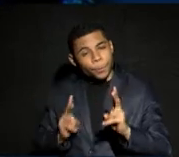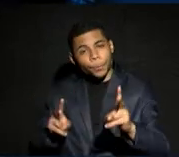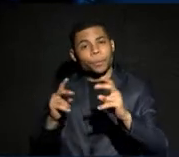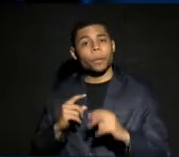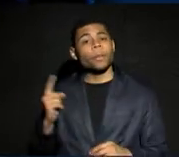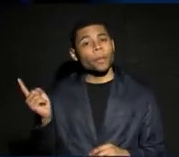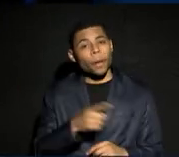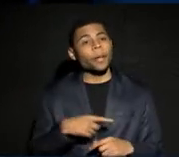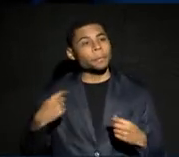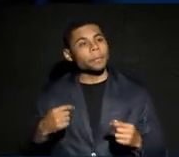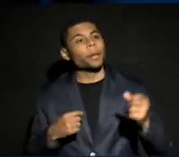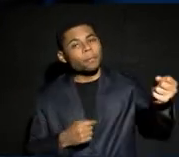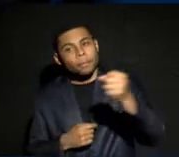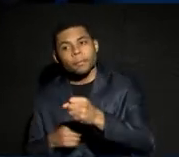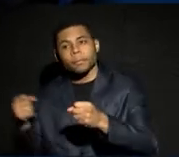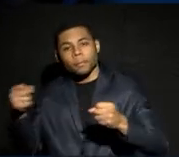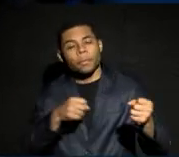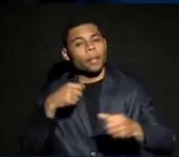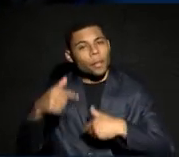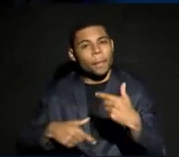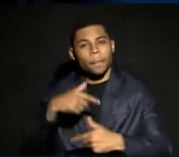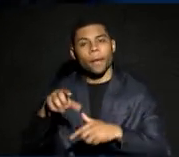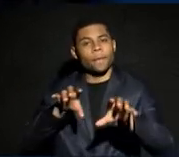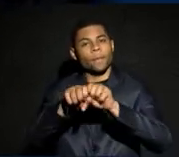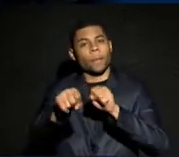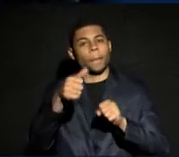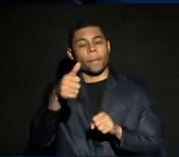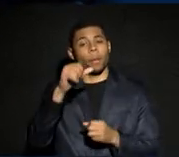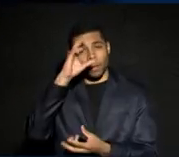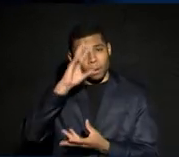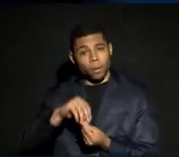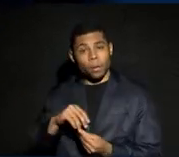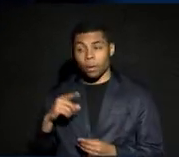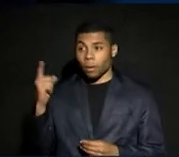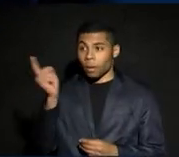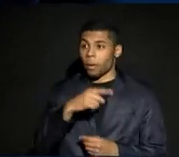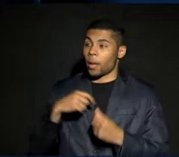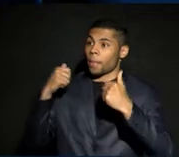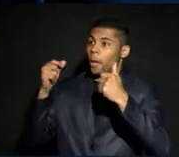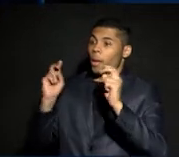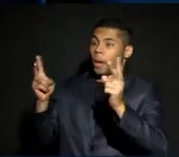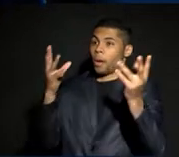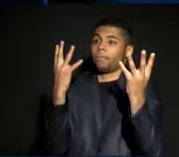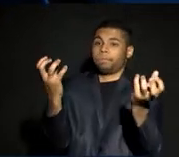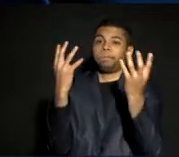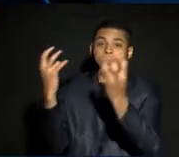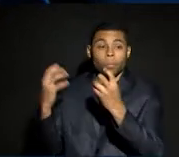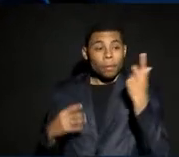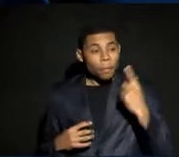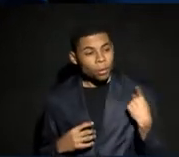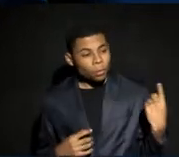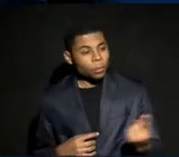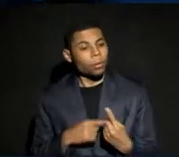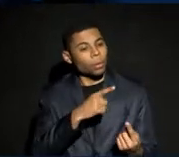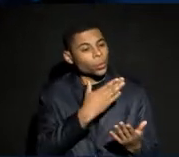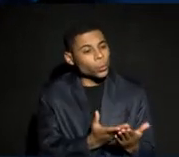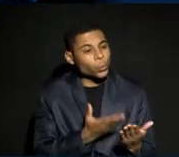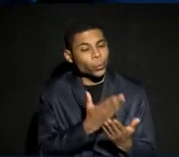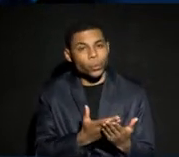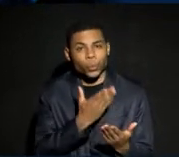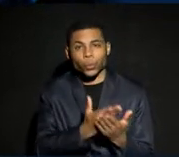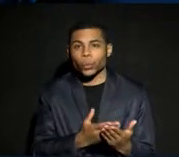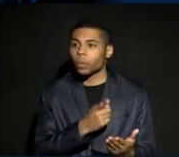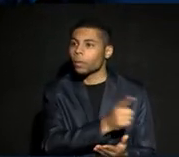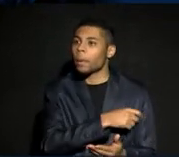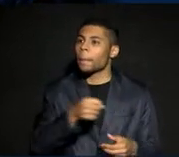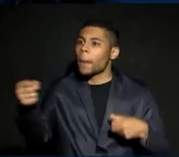da gente ter que formar pessoas para o mercado de trabalho. Vai significar que a economia está aquecida, vai significar que nós temos que correr atrás do